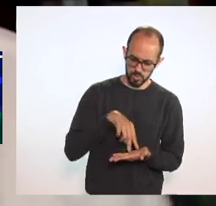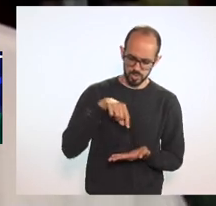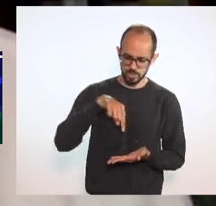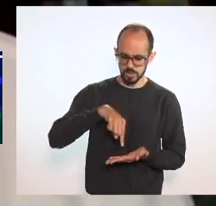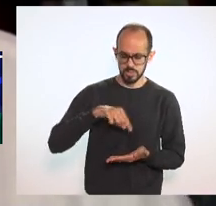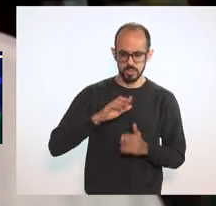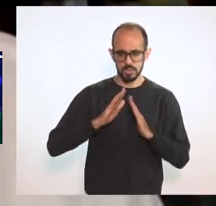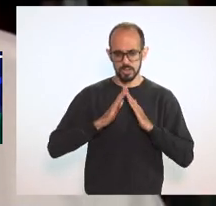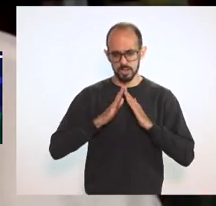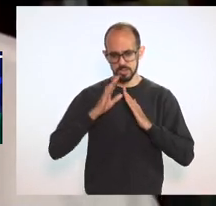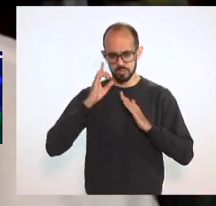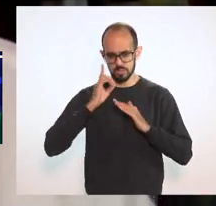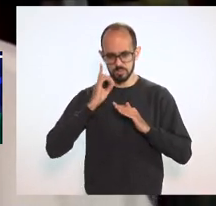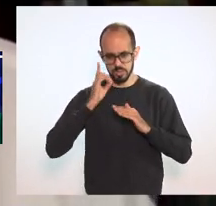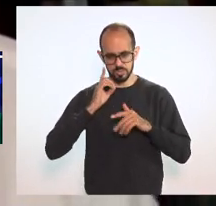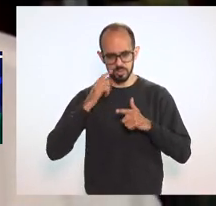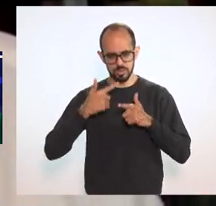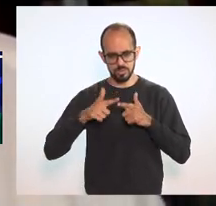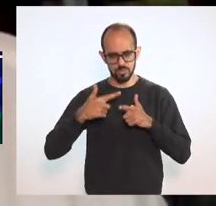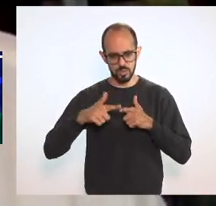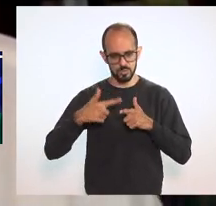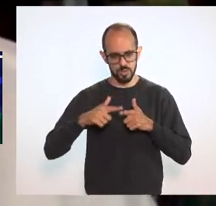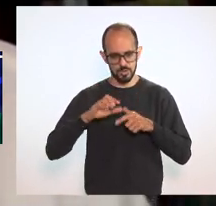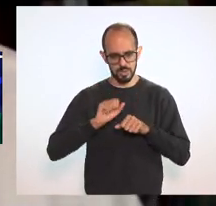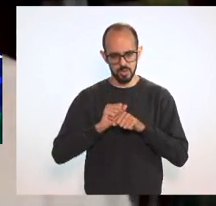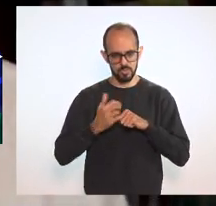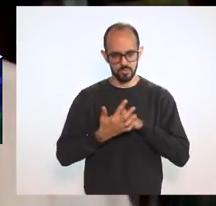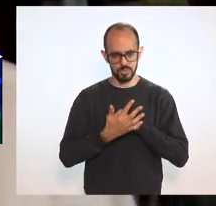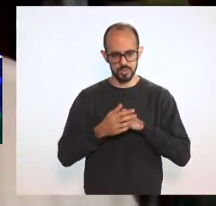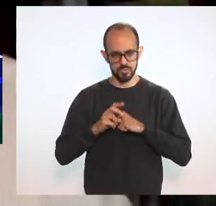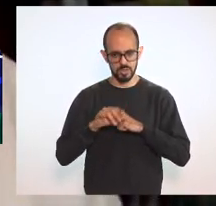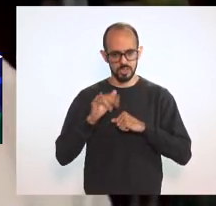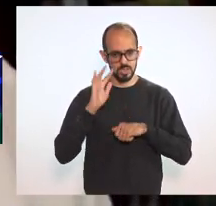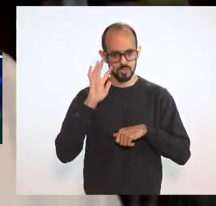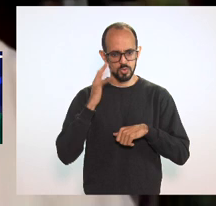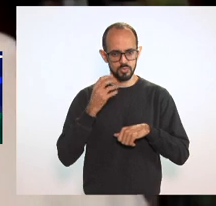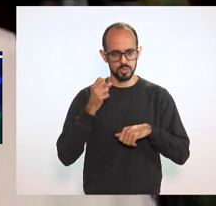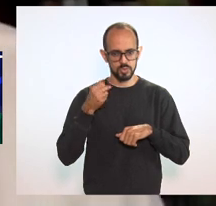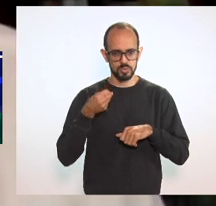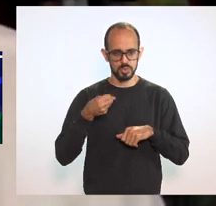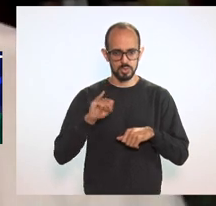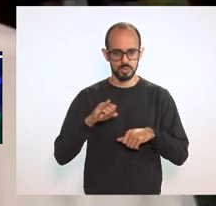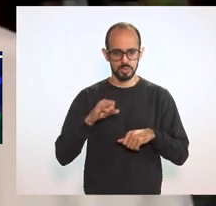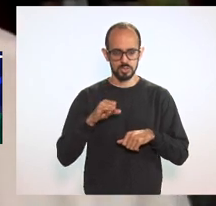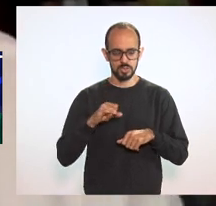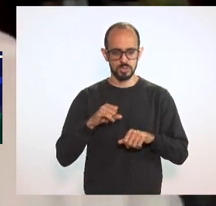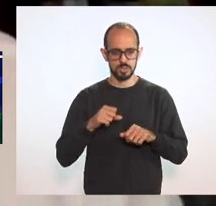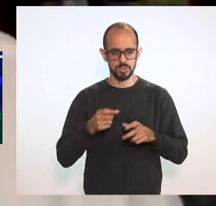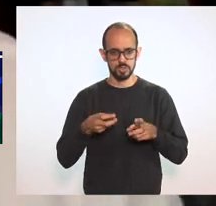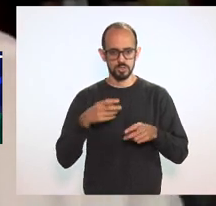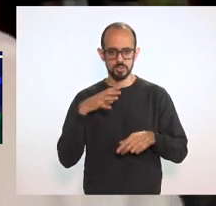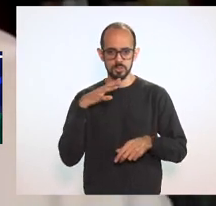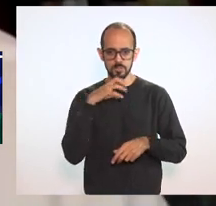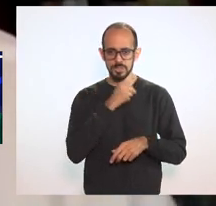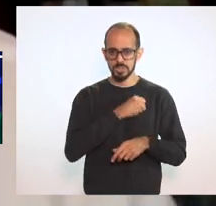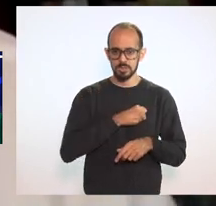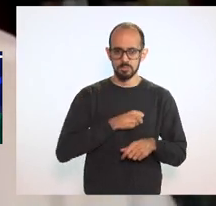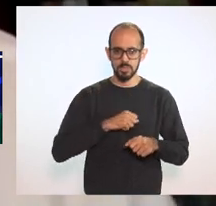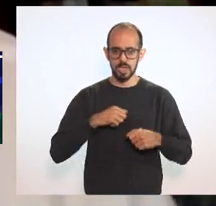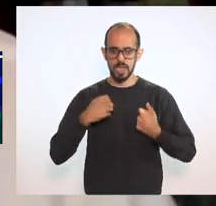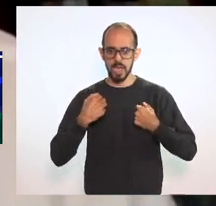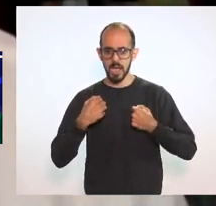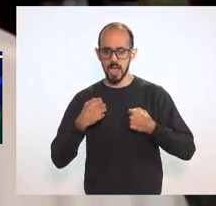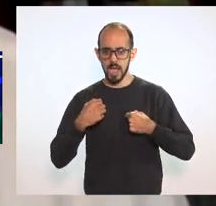esse problema da convite ele só vai ser resolvido levando consideração a intensidade necessária